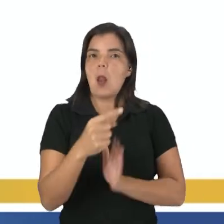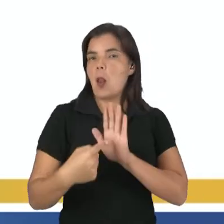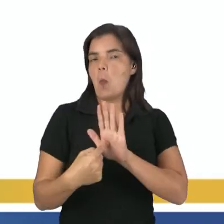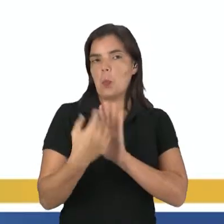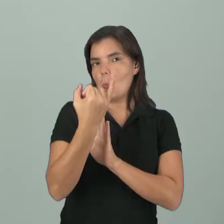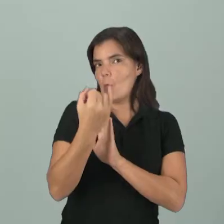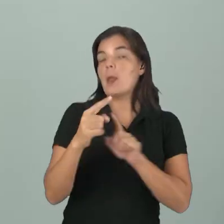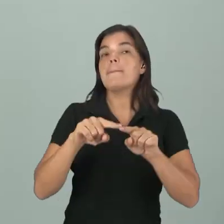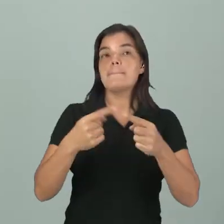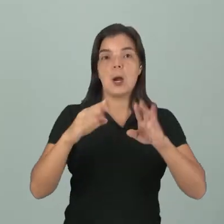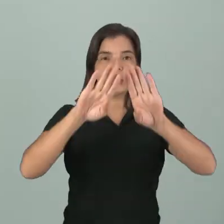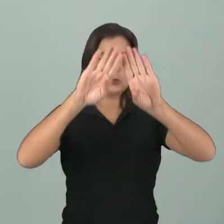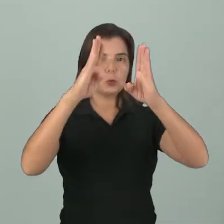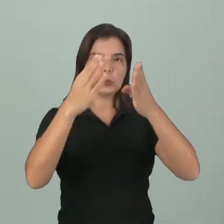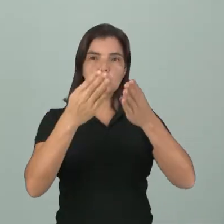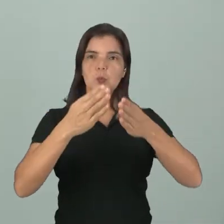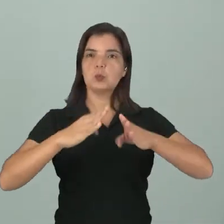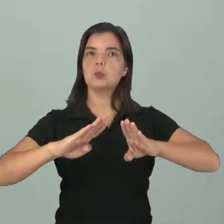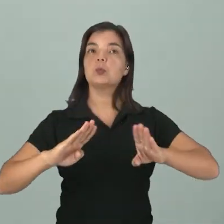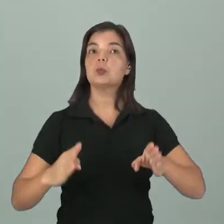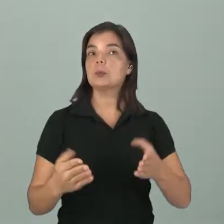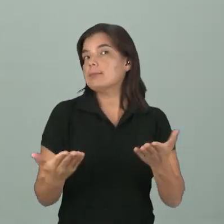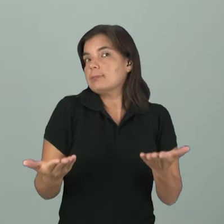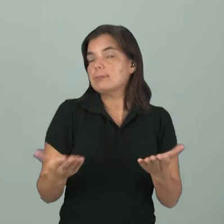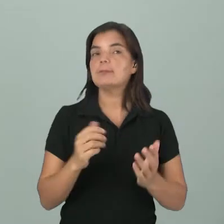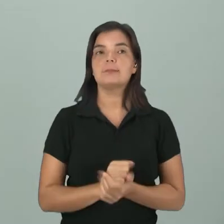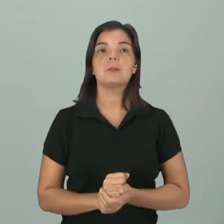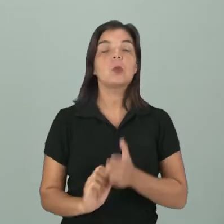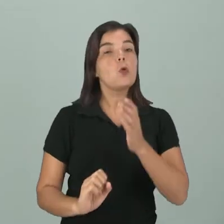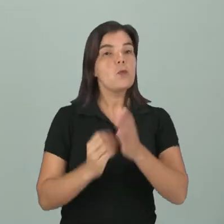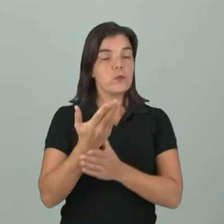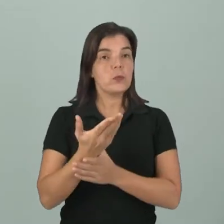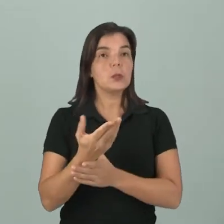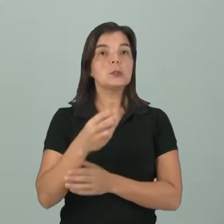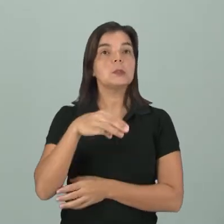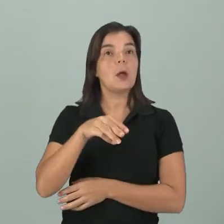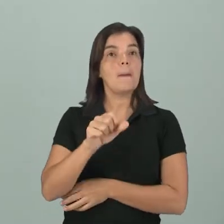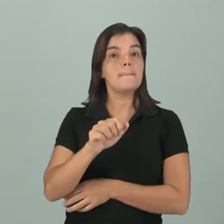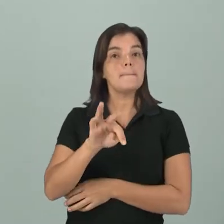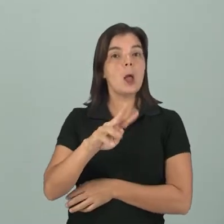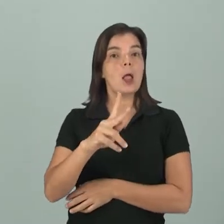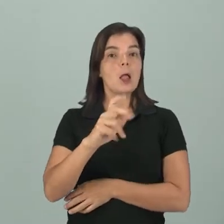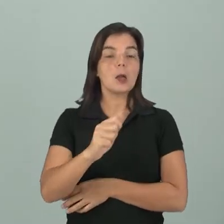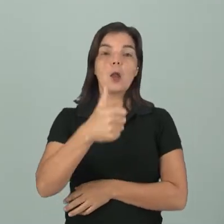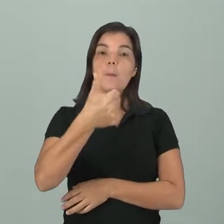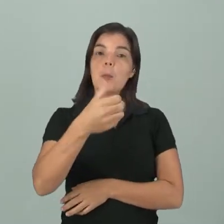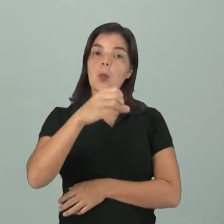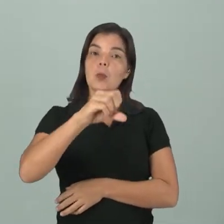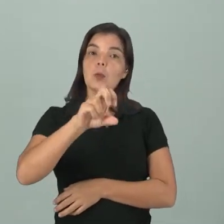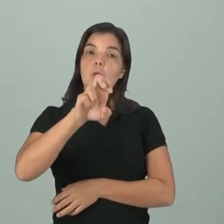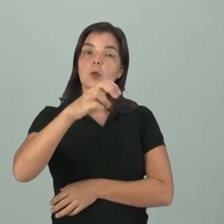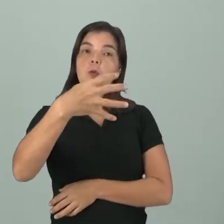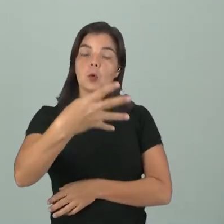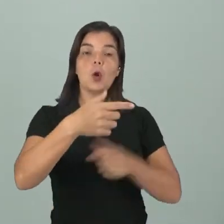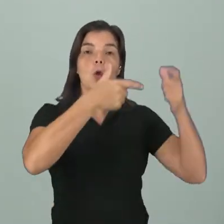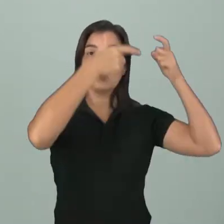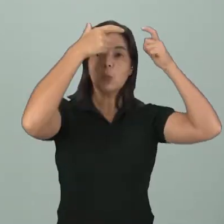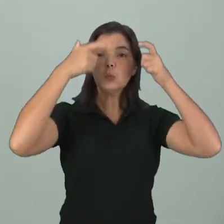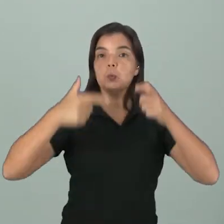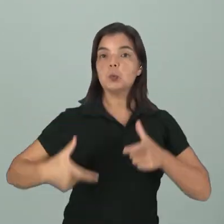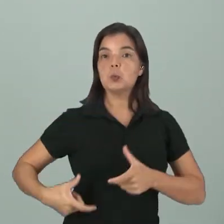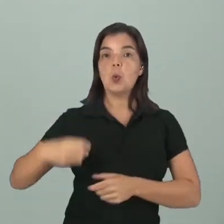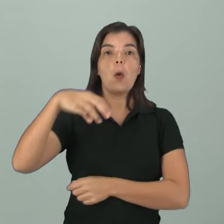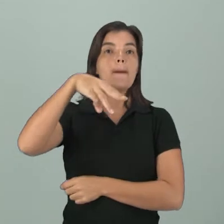demonstrando magreza, e sim com curvas. Gente, o fato de a Marta Rocha, em 1954, ter ganhado a faixa da primeira